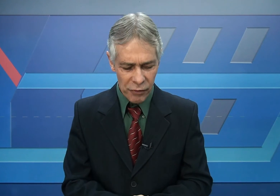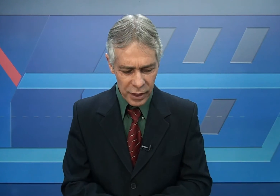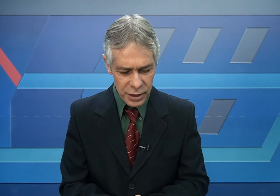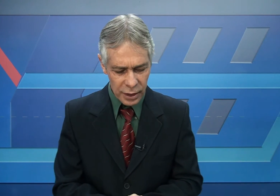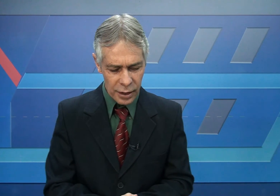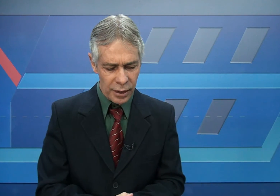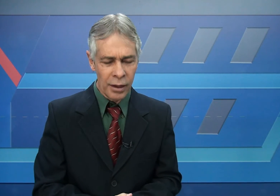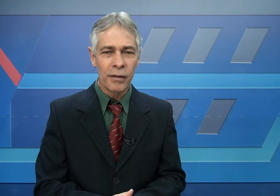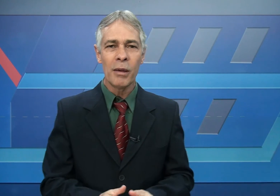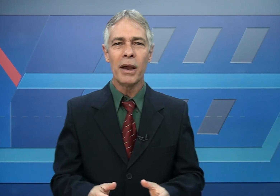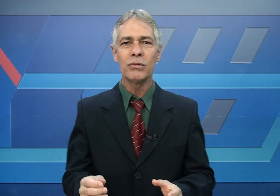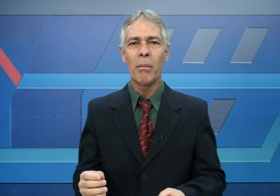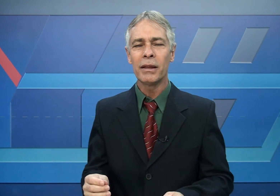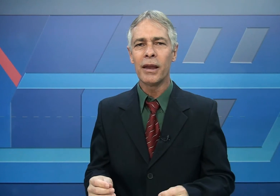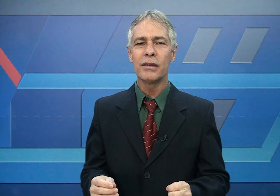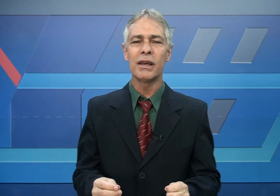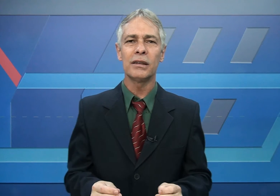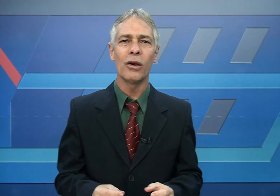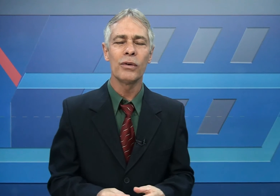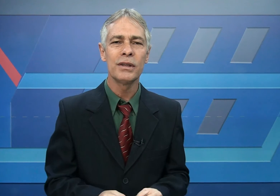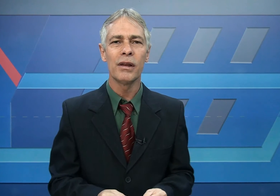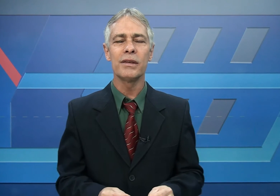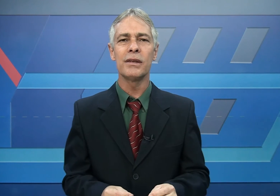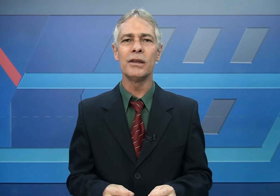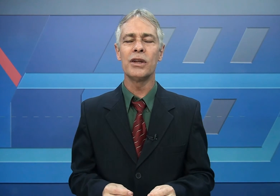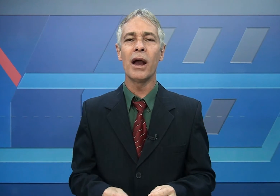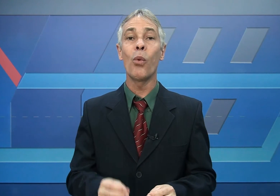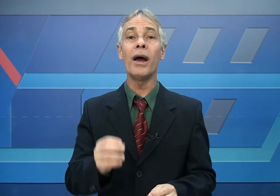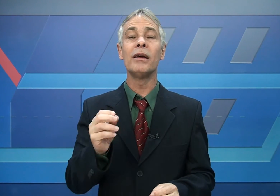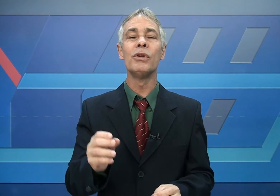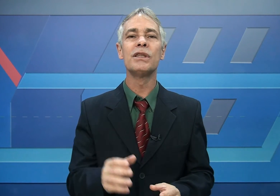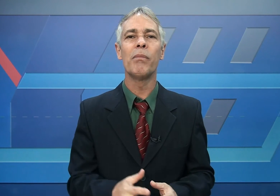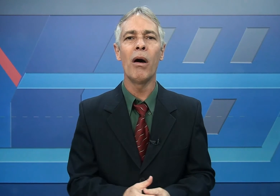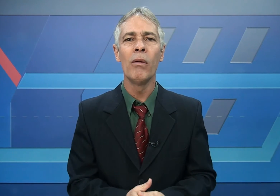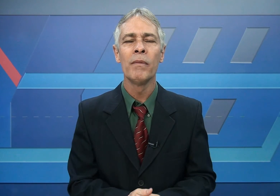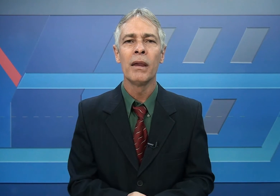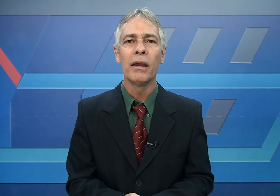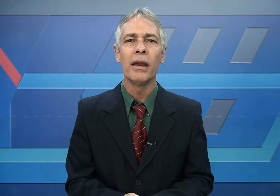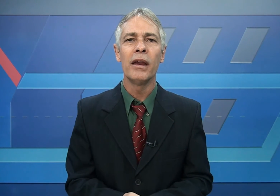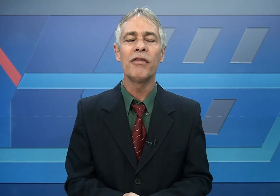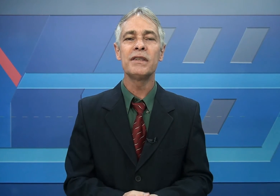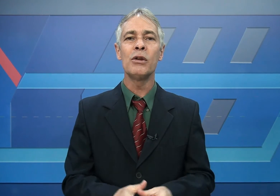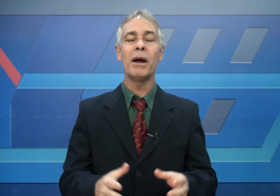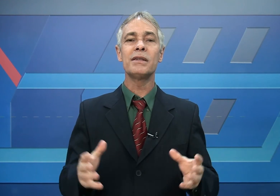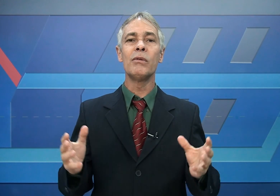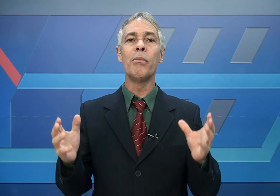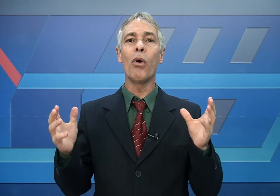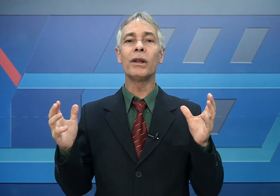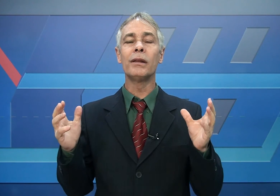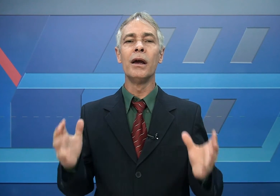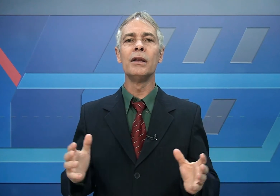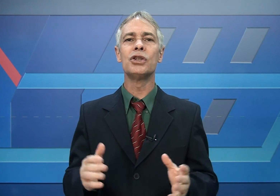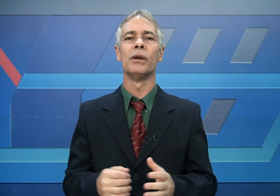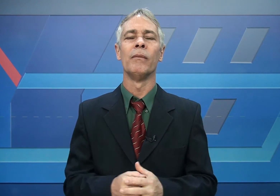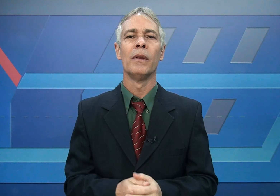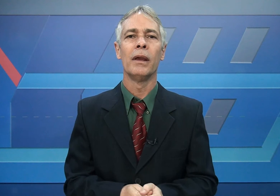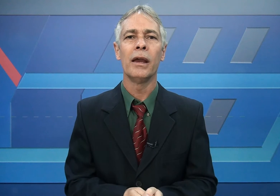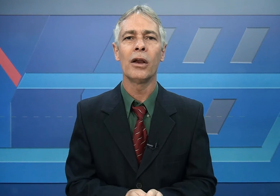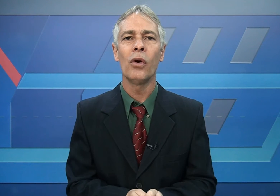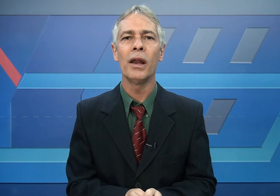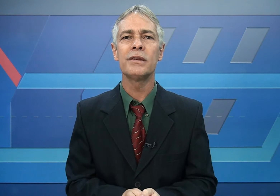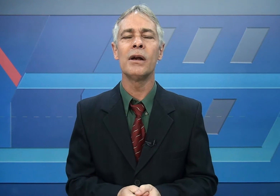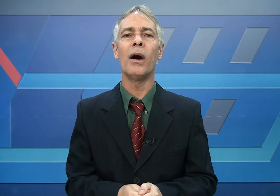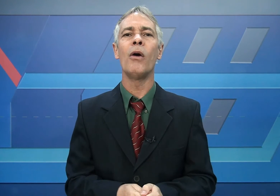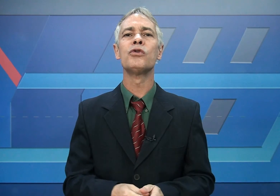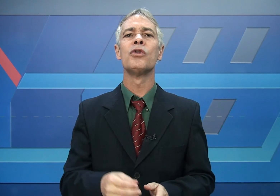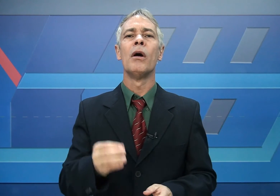passando para frente aqui, tem mais uma matéria de Sete Lagoas interessante, né? A Guarda Municipal fazendo uma ação importante